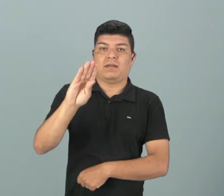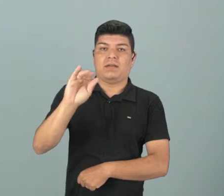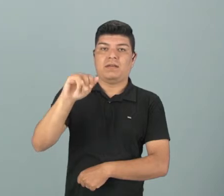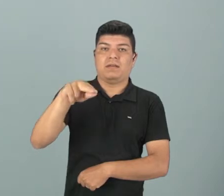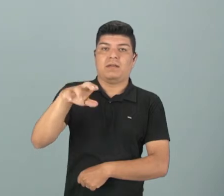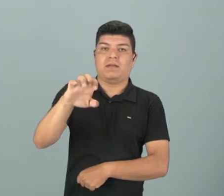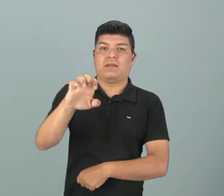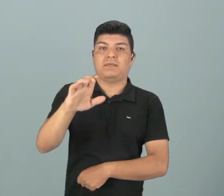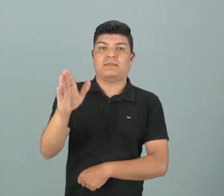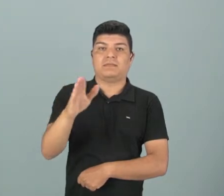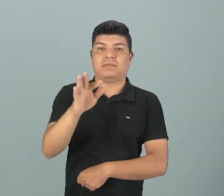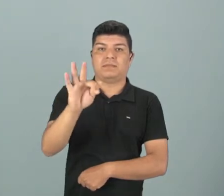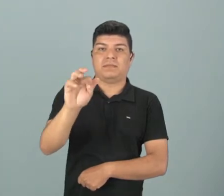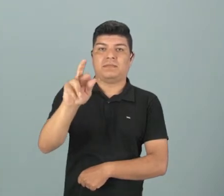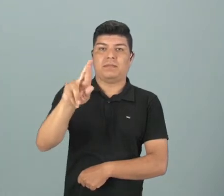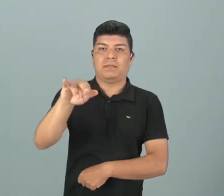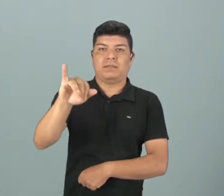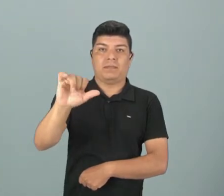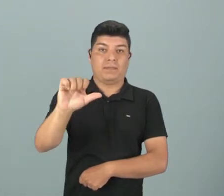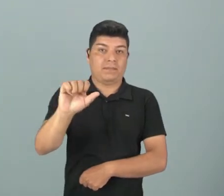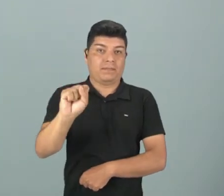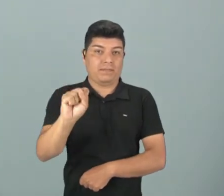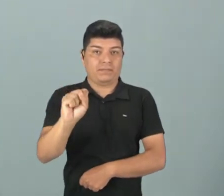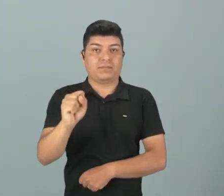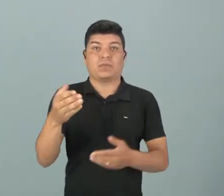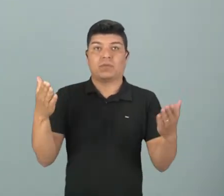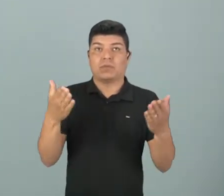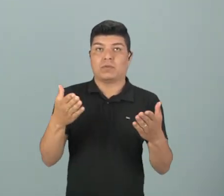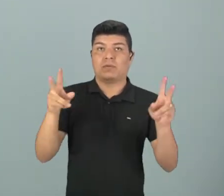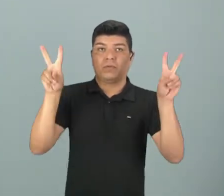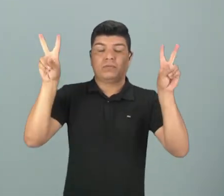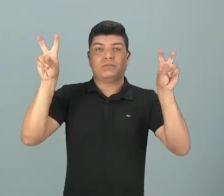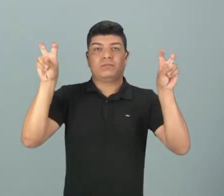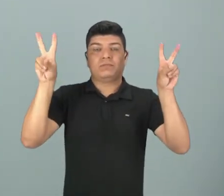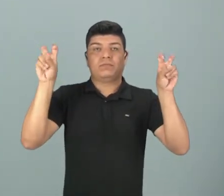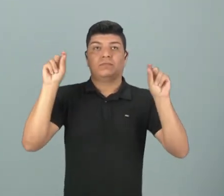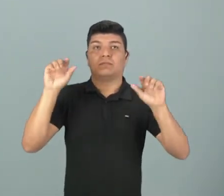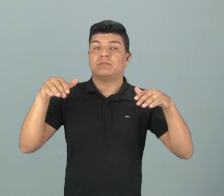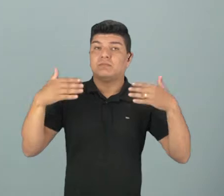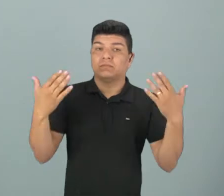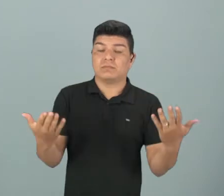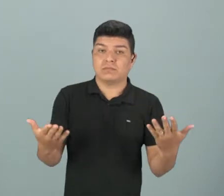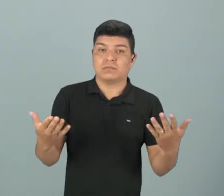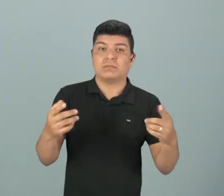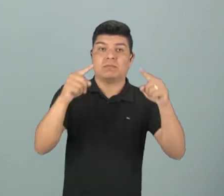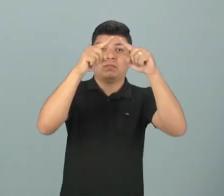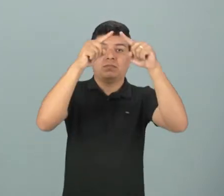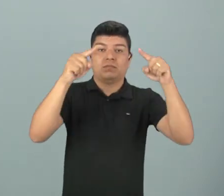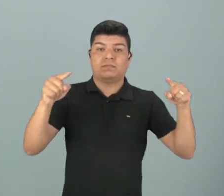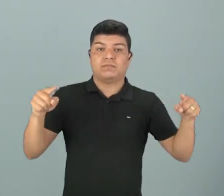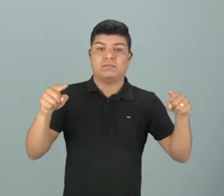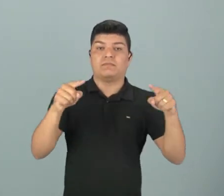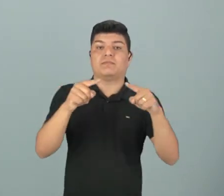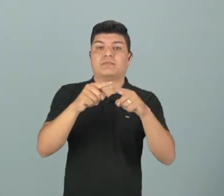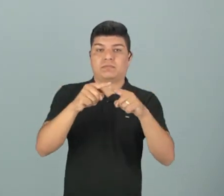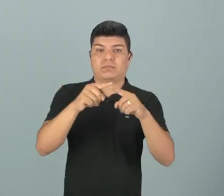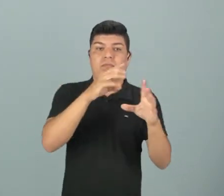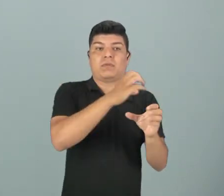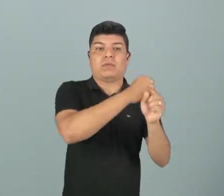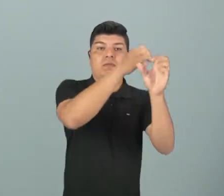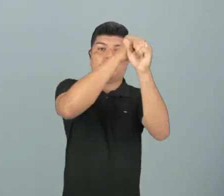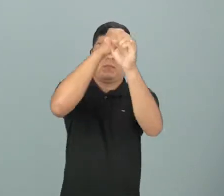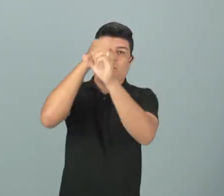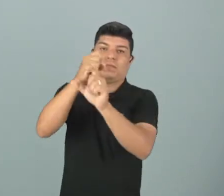de hoje nós vamos falar sobre soma dos ângulos internos de um triângulo. Então acompanhe comigo aqui na sua tela.